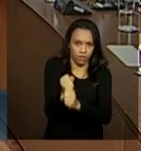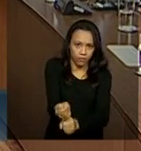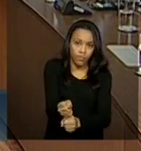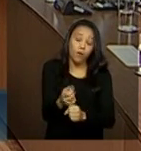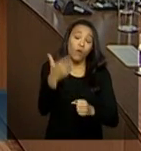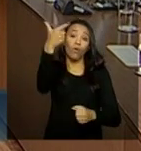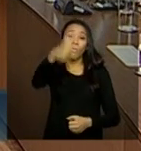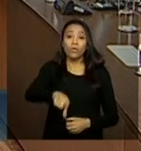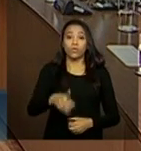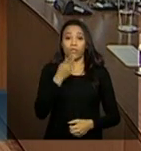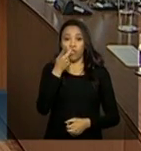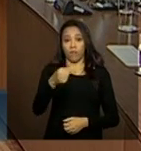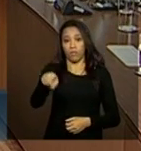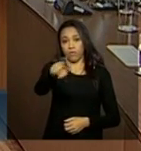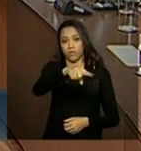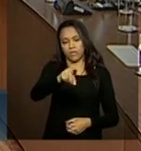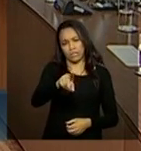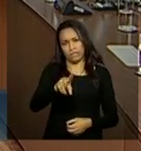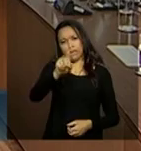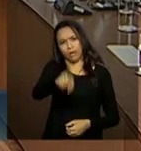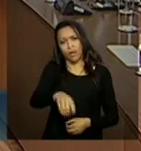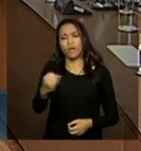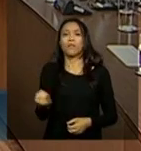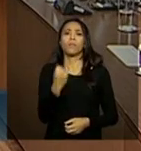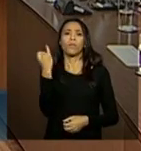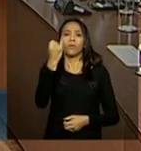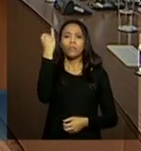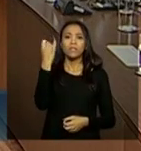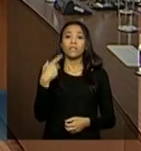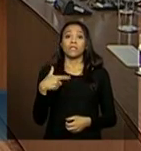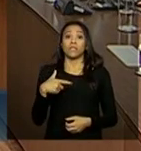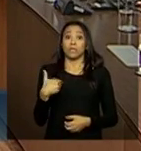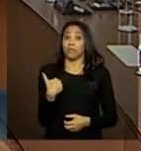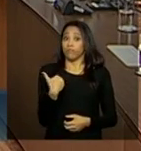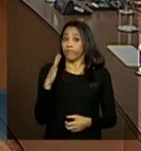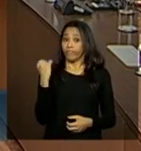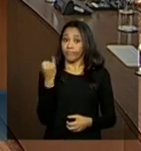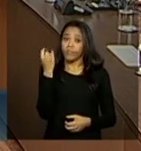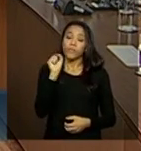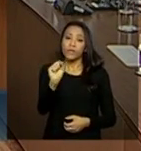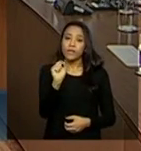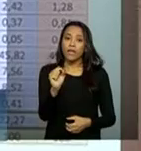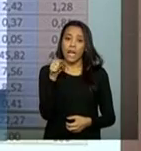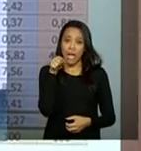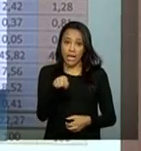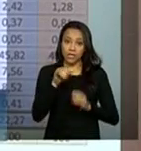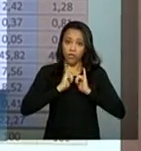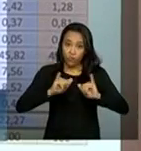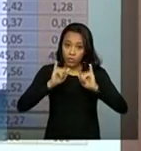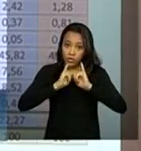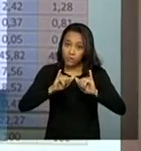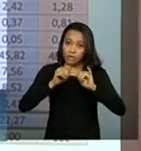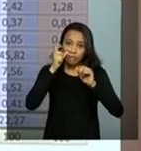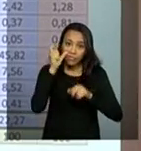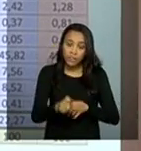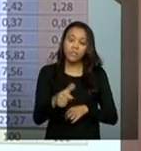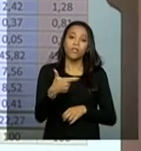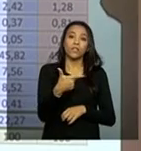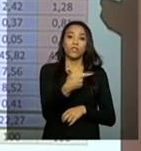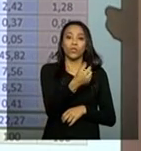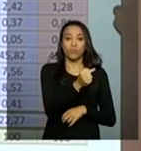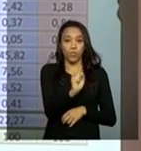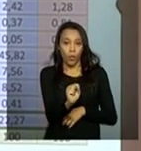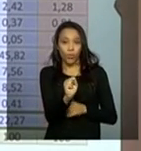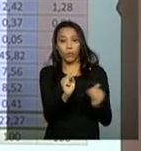pontos que julgamos de grande relevância, de maior relevância. Esse dado é interessante. De 2008